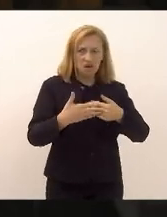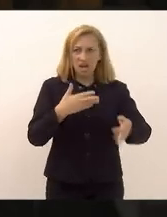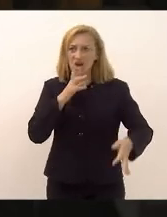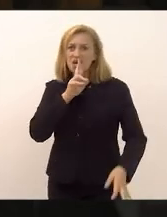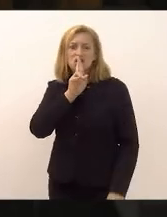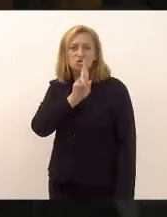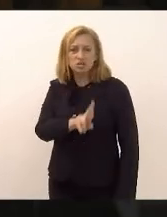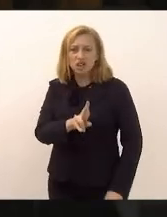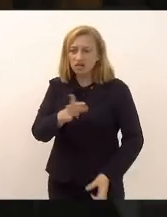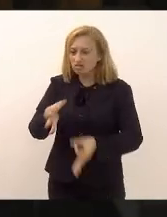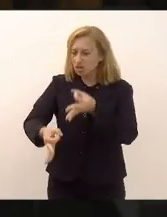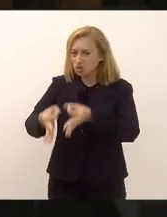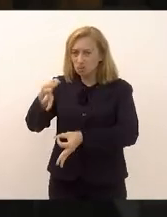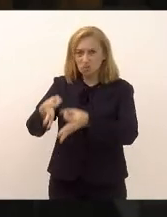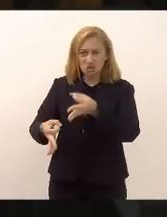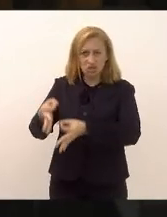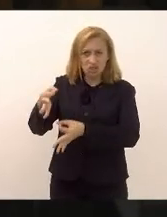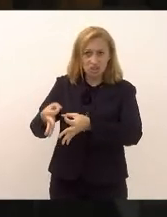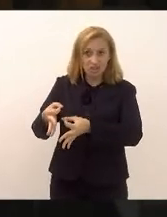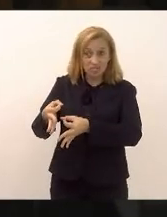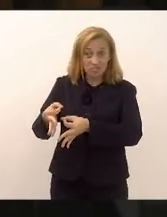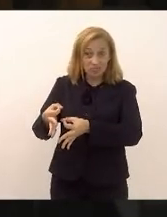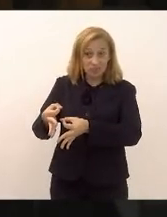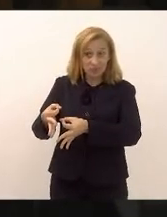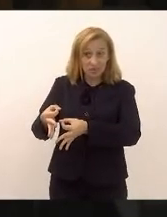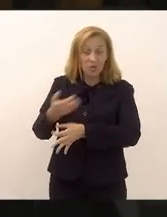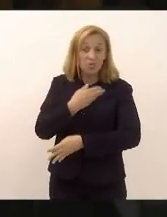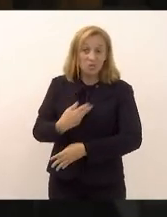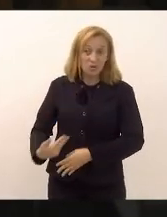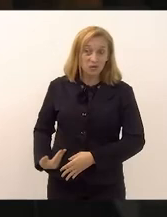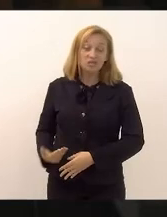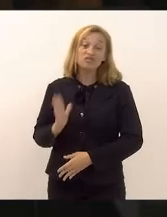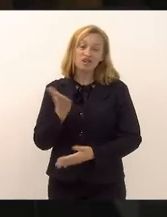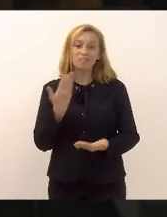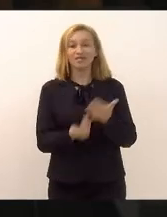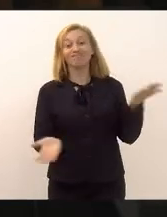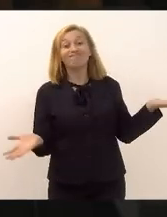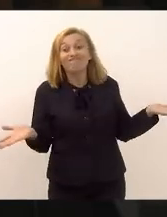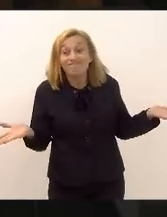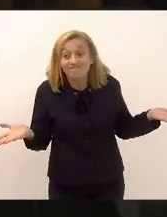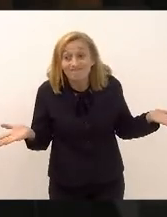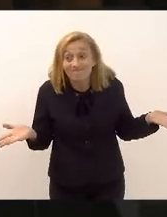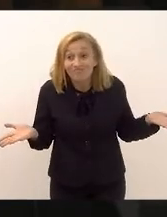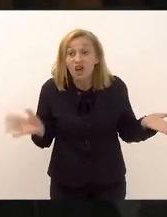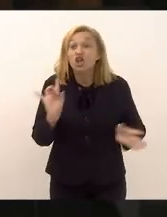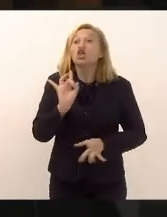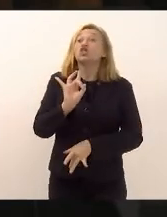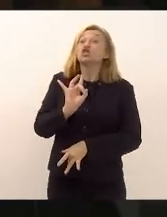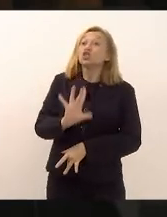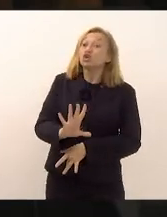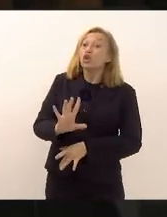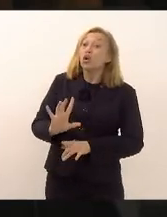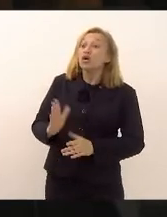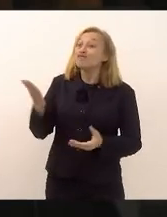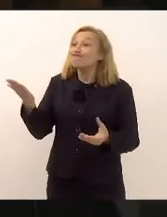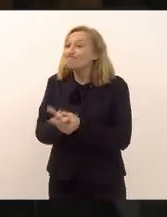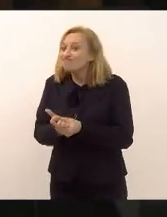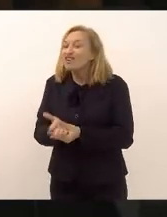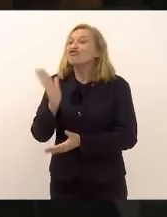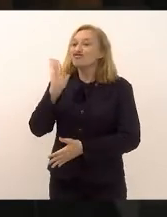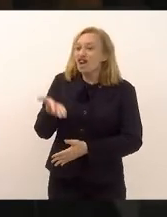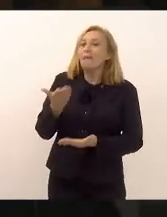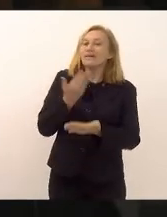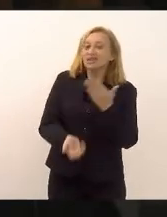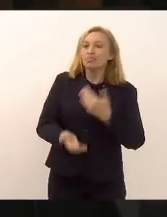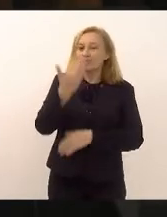do judiciário, o governador já perdeu. Só de fazer a ação, ele já perdeu.